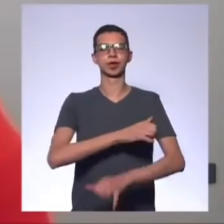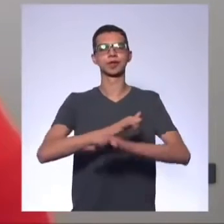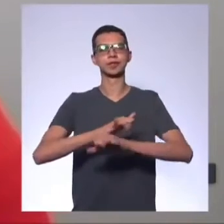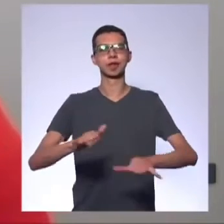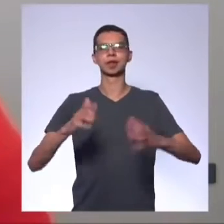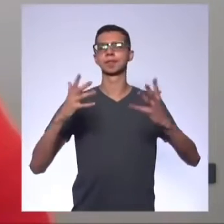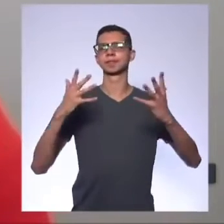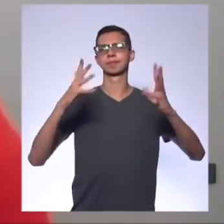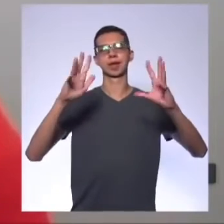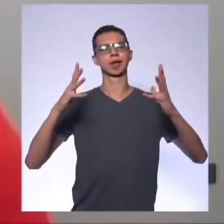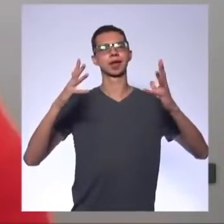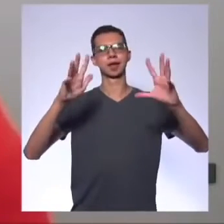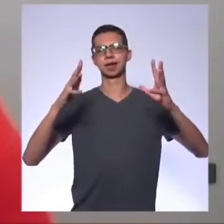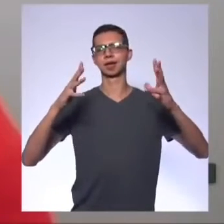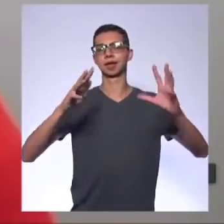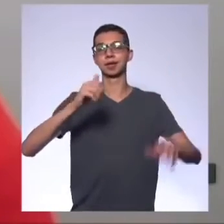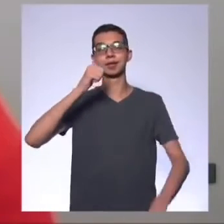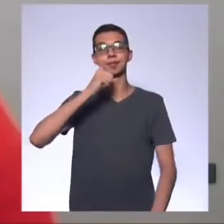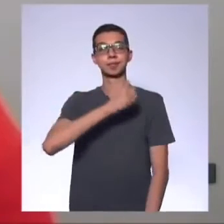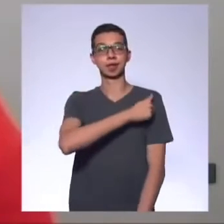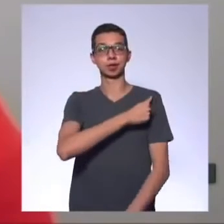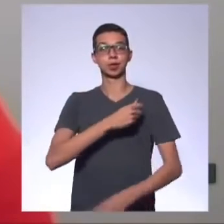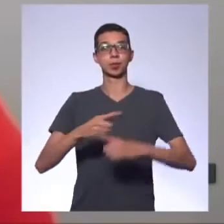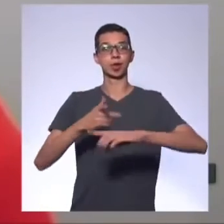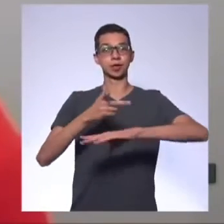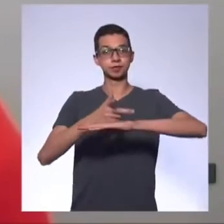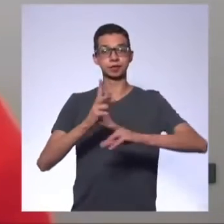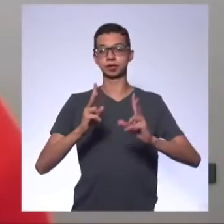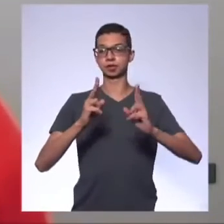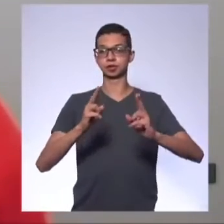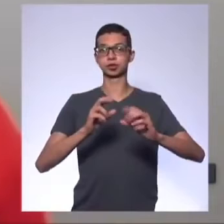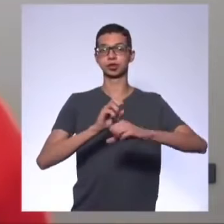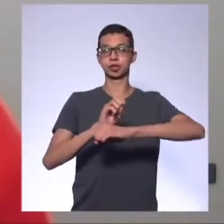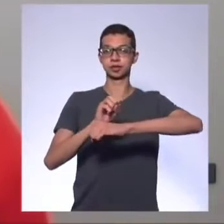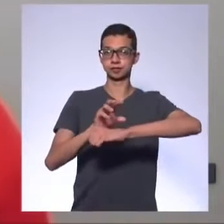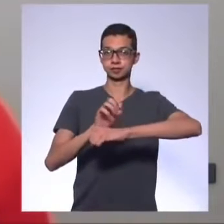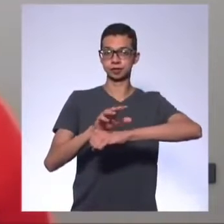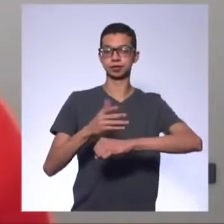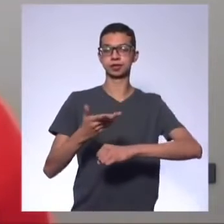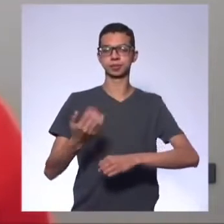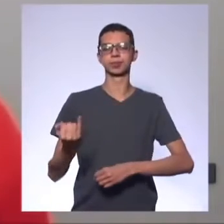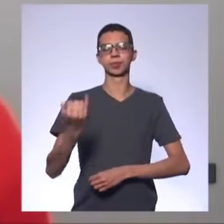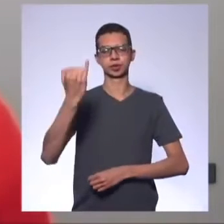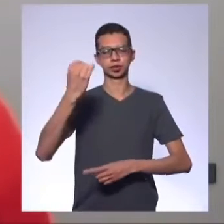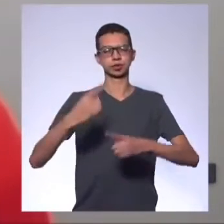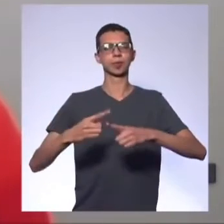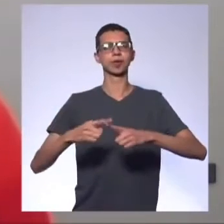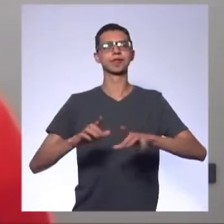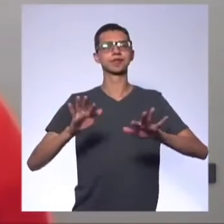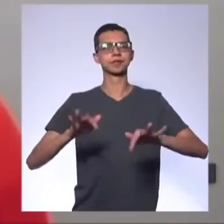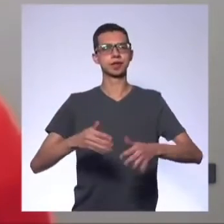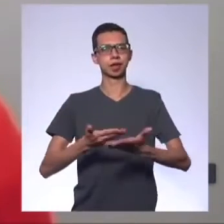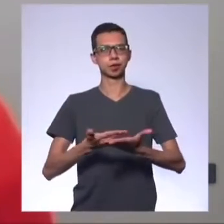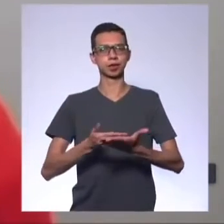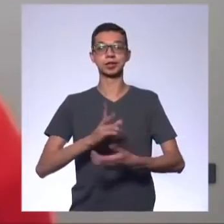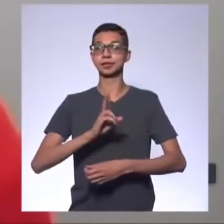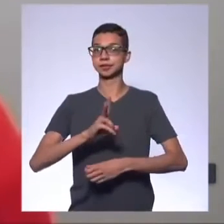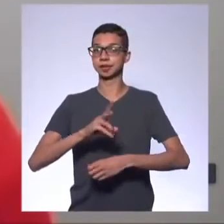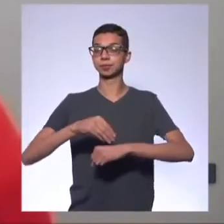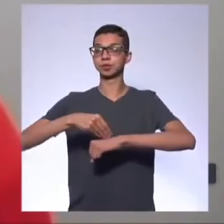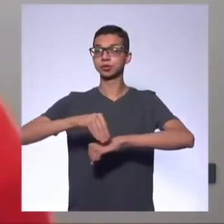fez o vídeo, enviou para a equipe. É importante que todo final de aula a gente faça esse momento, né, essa sugestão para